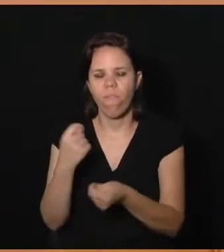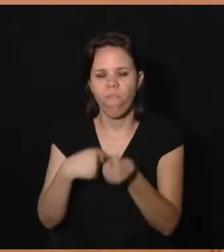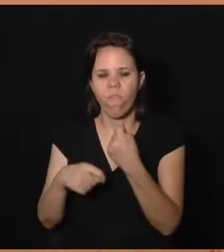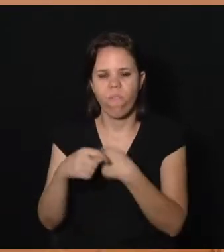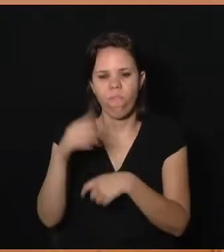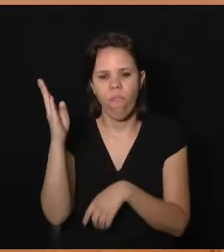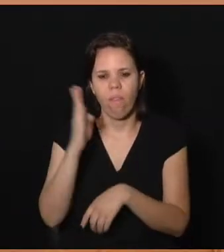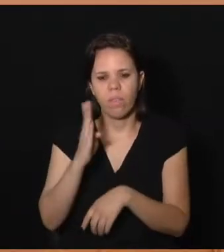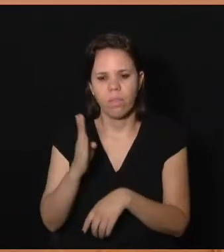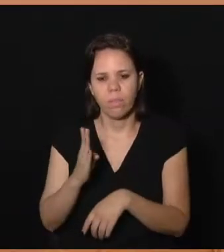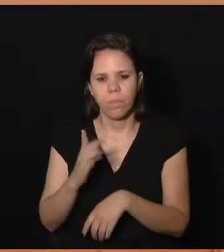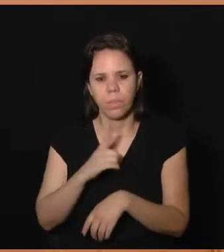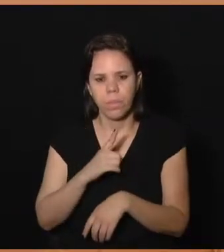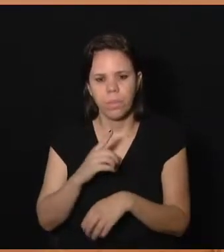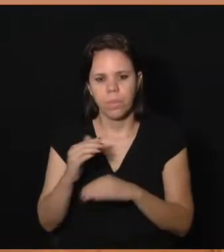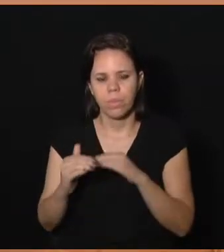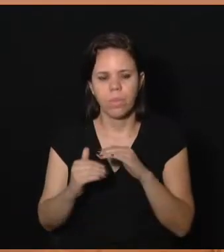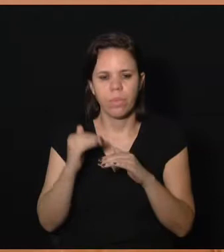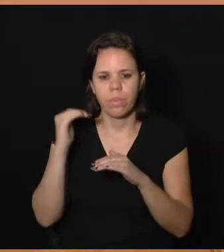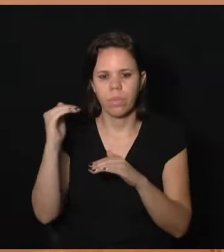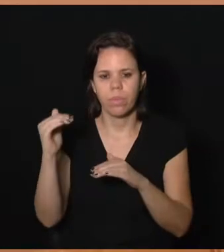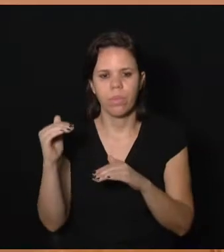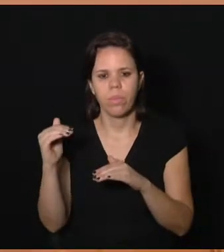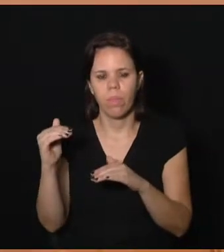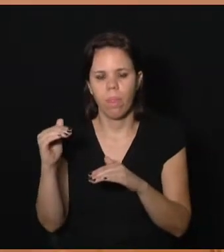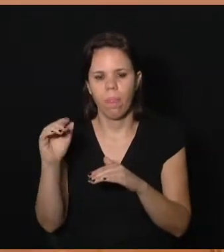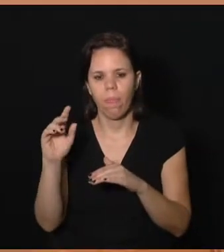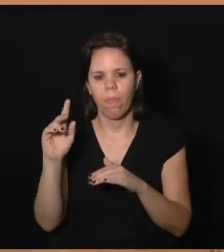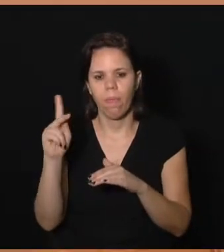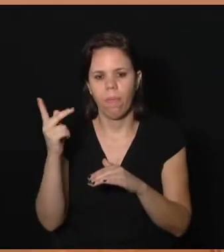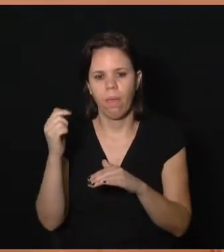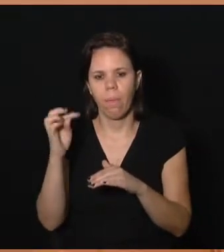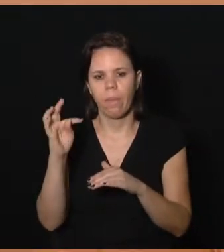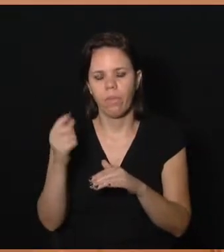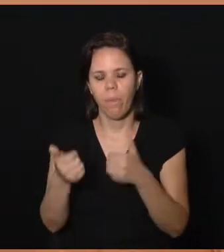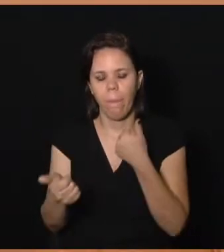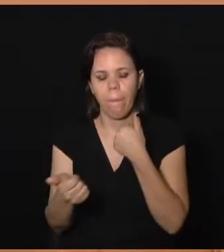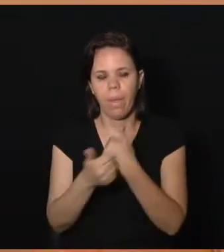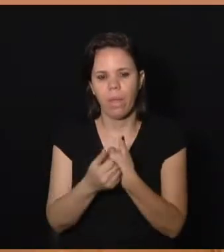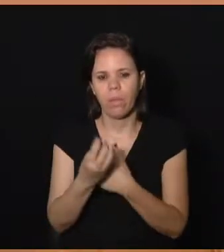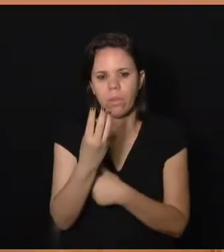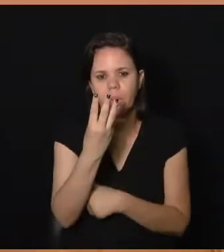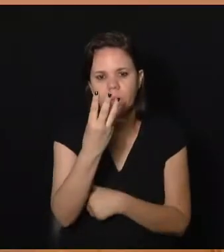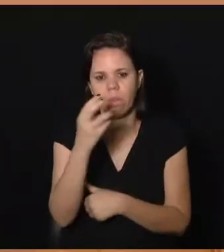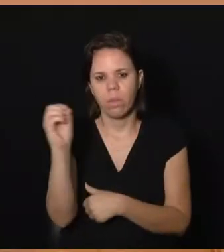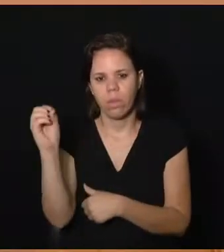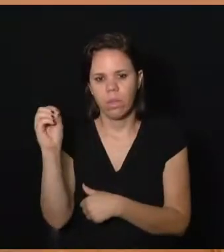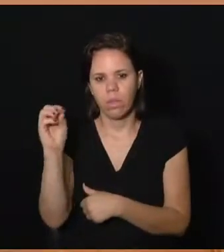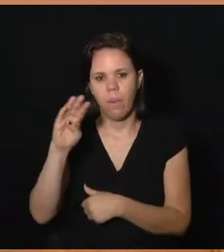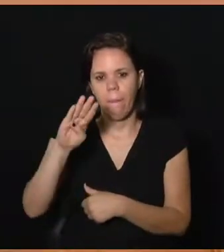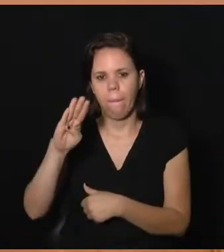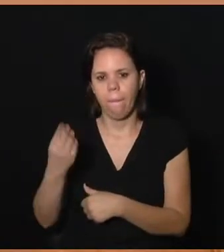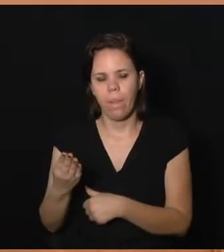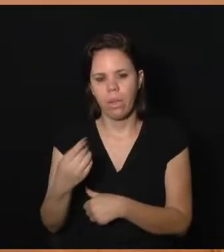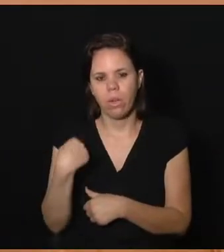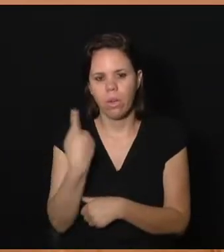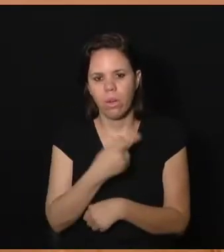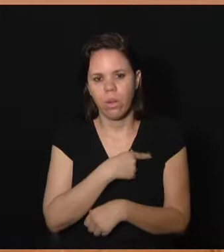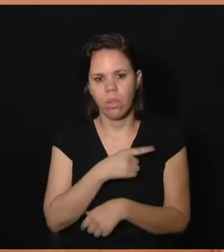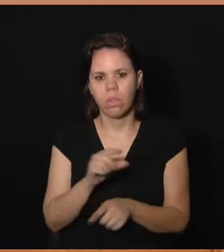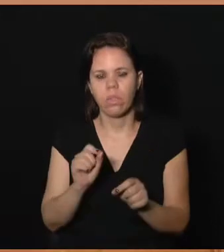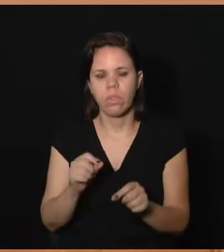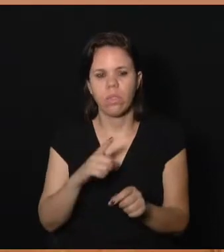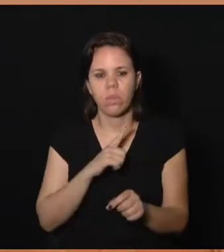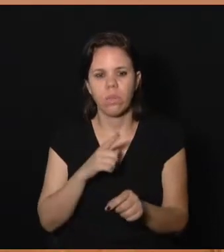nós estamos com superávit, né, de perto aí de 30 bilhões, né? Estamos mais exportando do que importando.